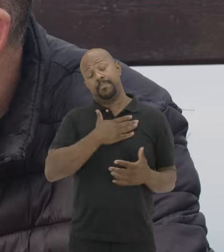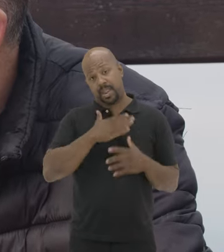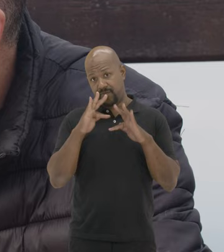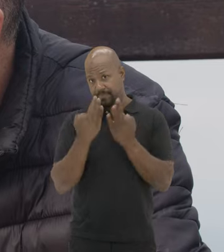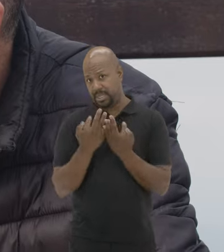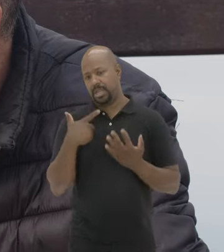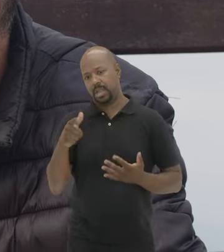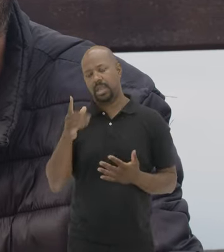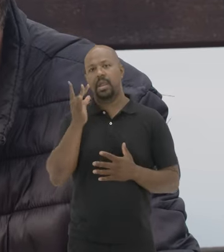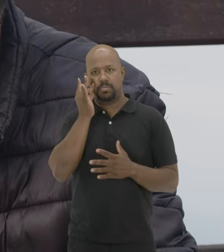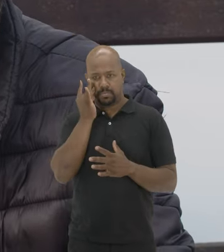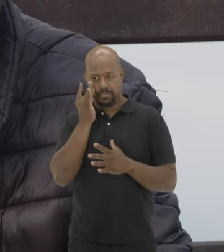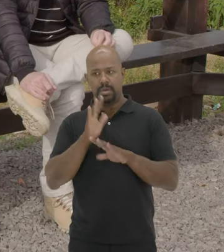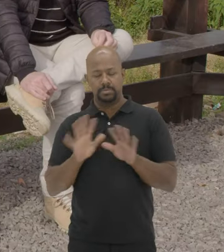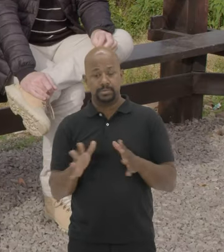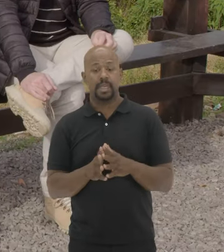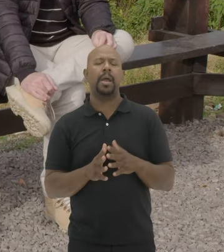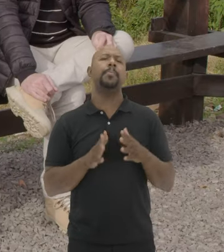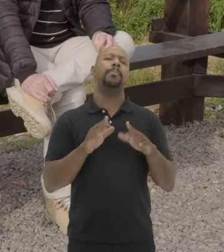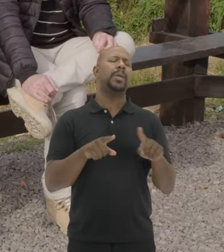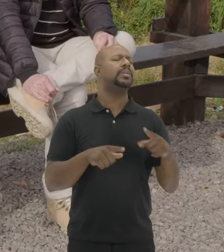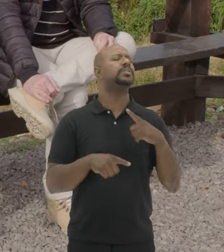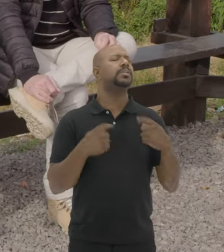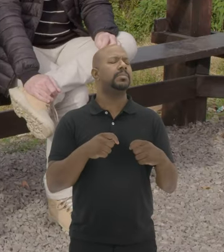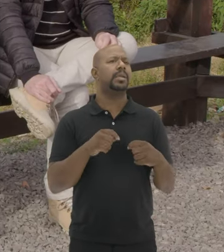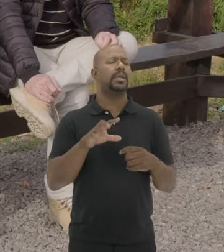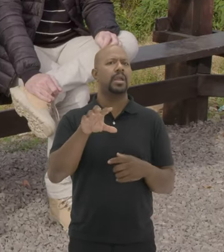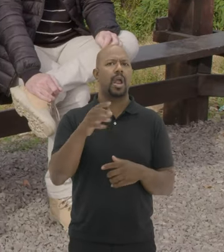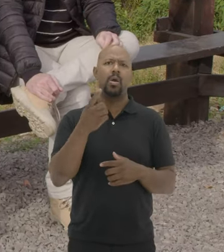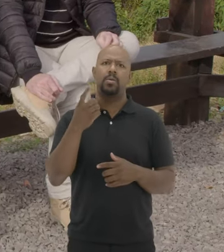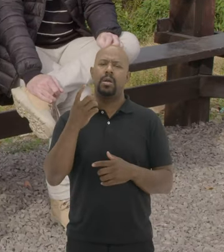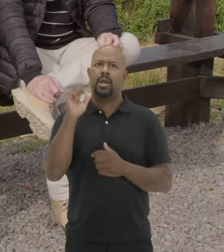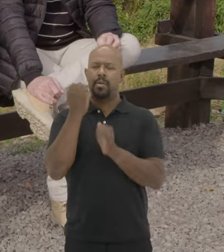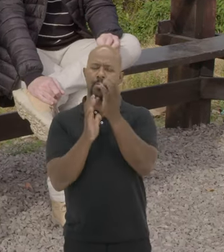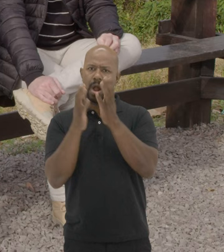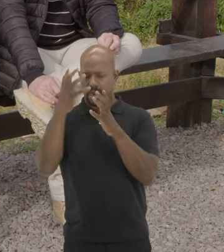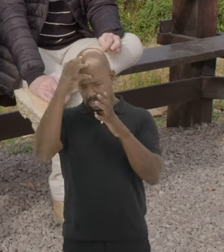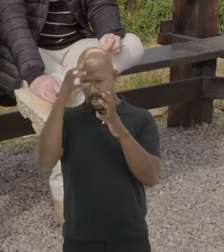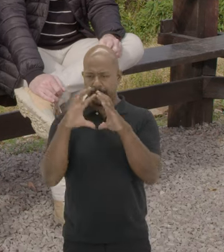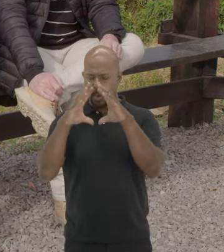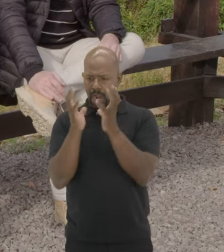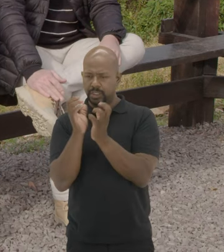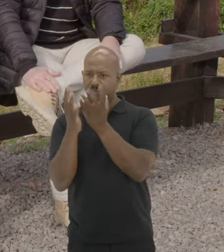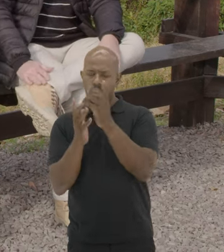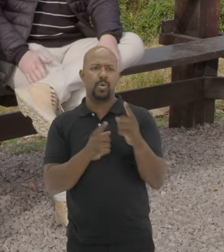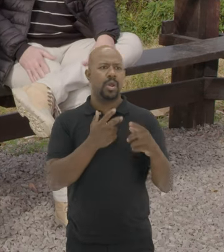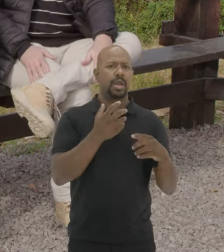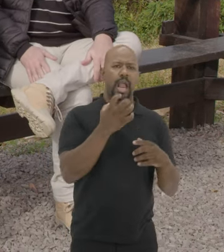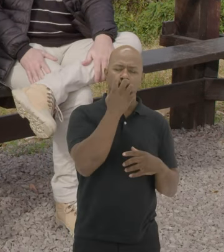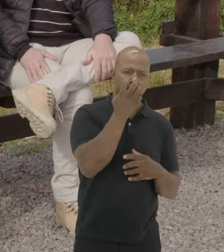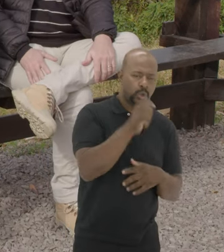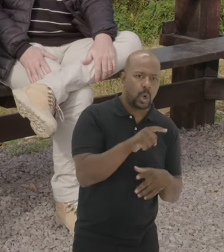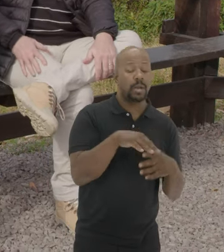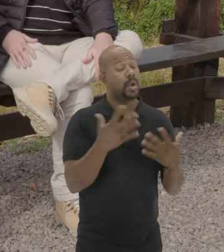da minha família que presenciaram. Mas tá, então assim, eu tenho que cuidar com a bola de fogo, com o cachorro. E o cachorro. Cuidar com o cachorro, não quero achar a